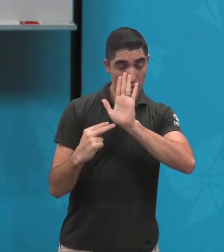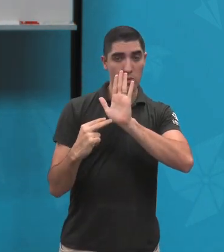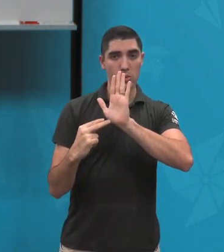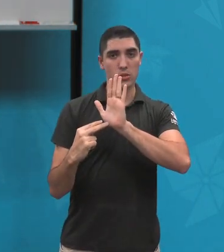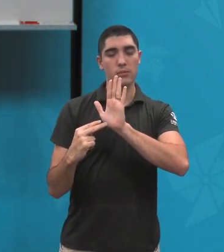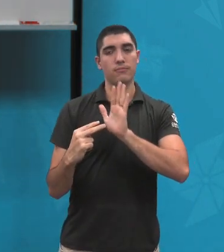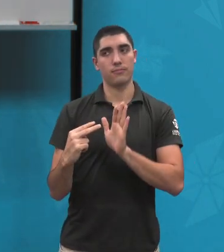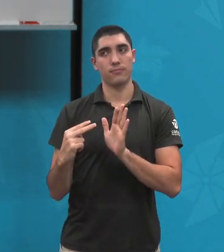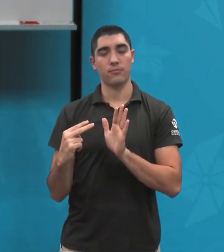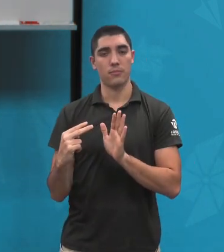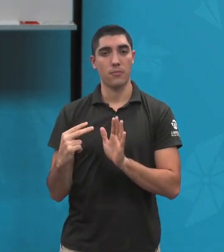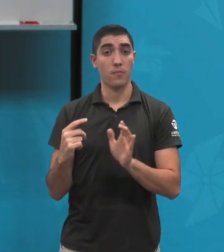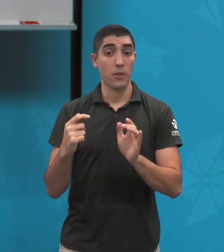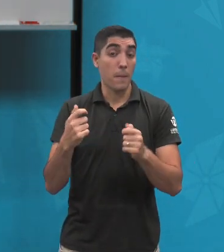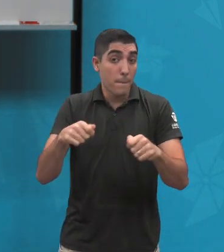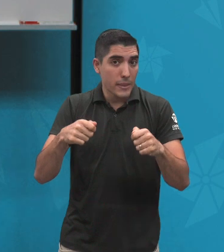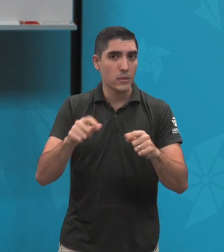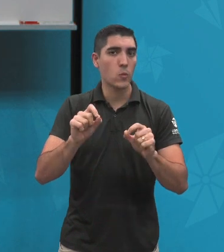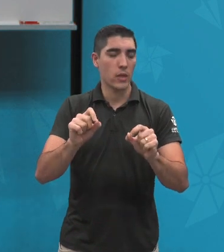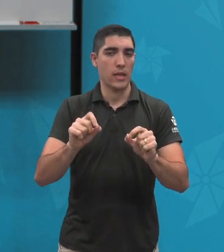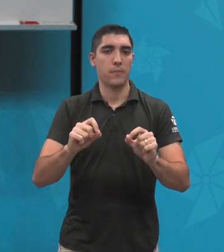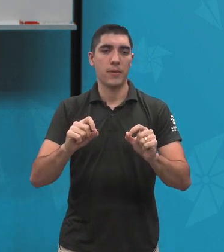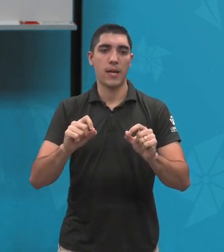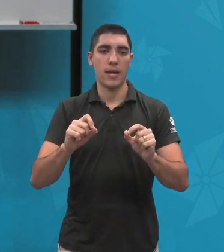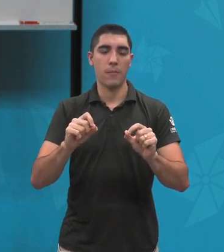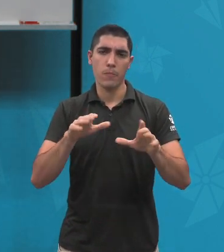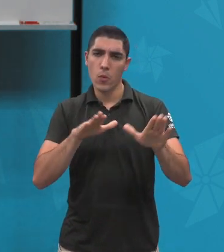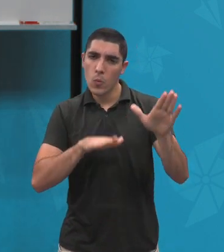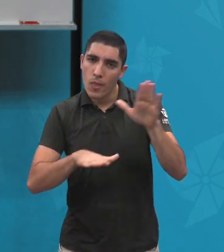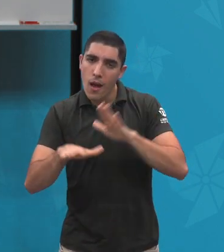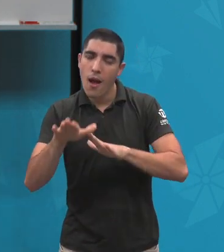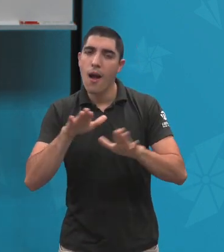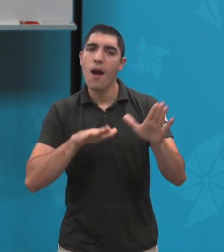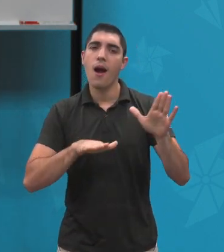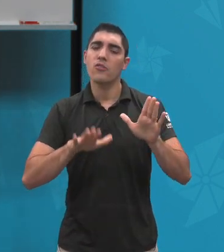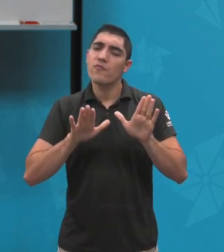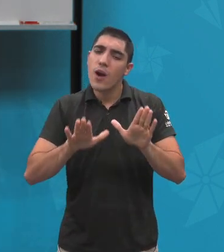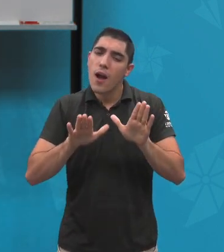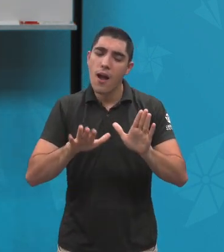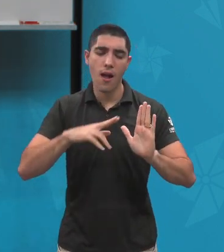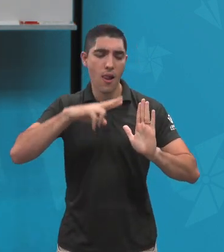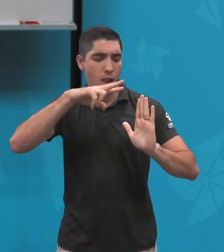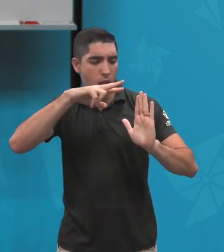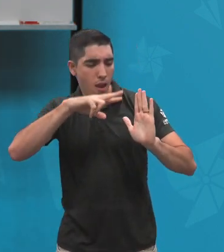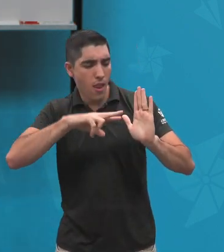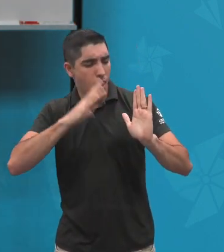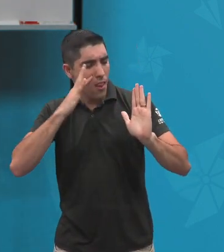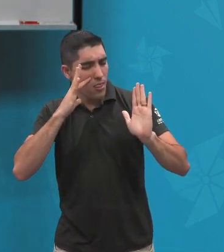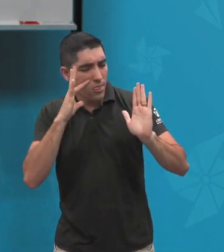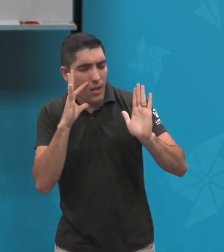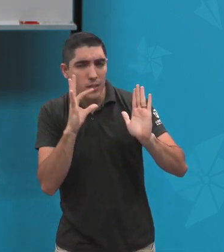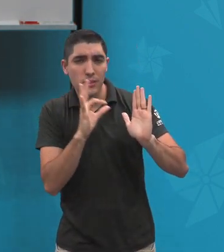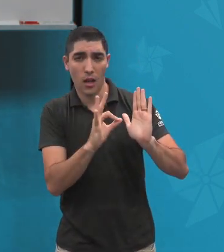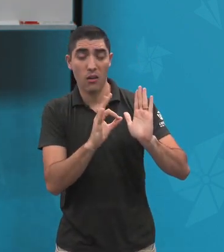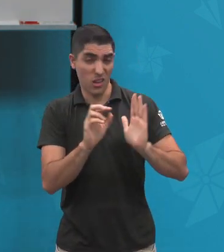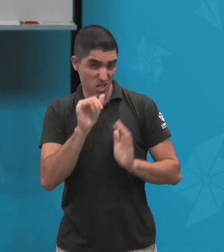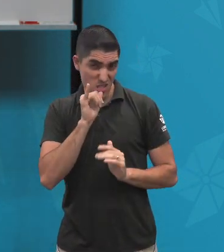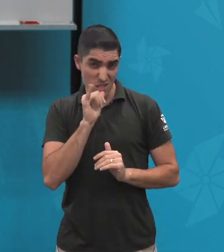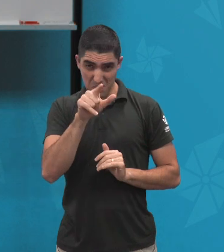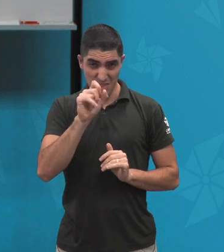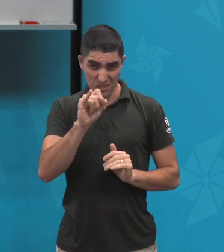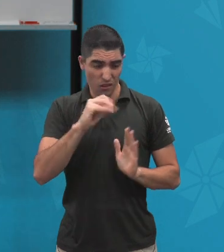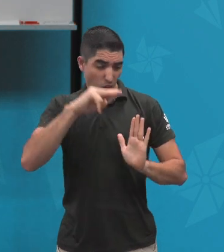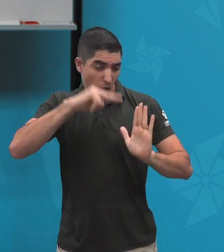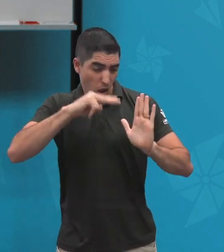precisa ser muito cuidadosa, lenta, atenciosa, porque